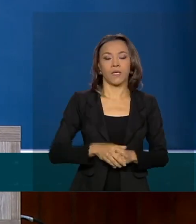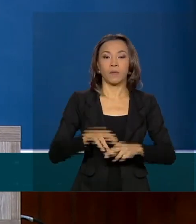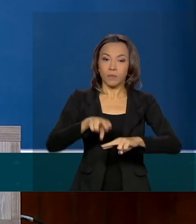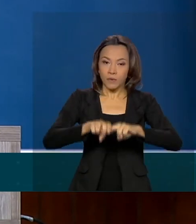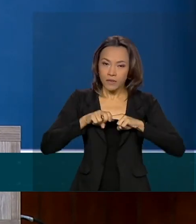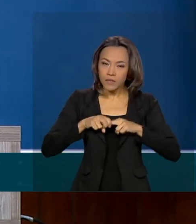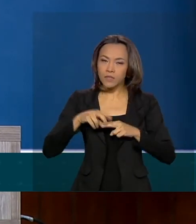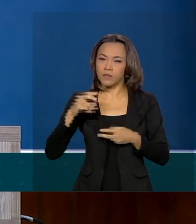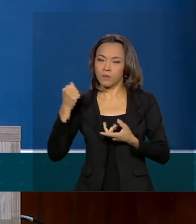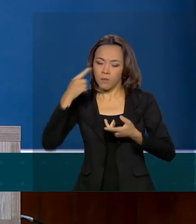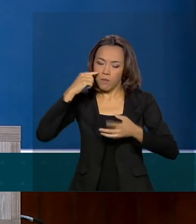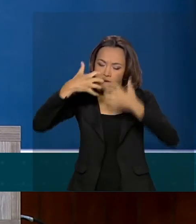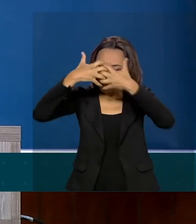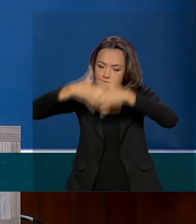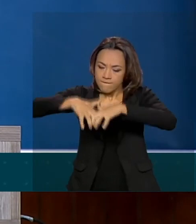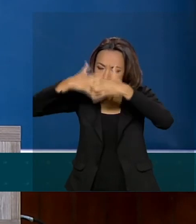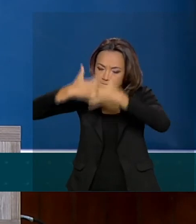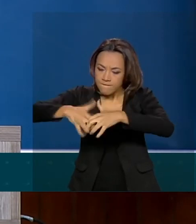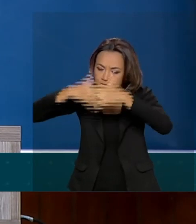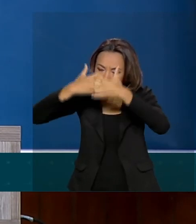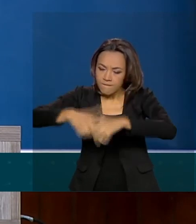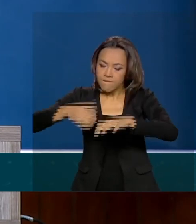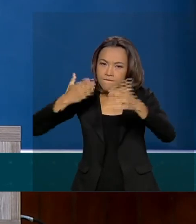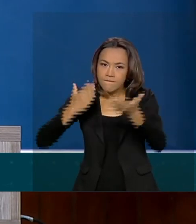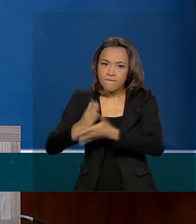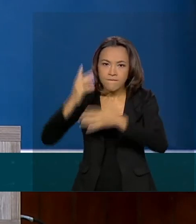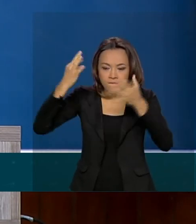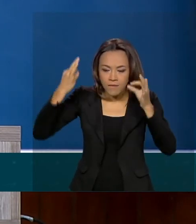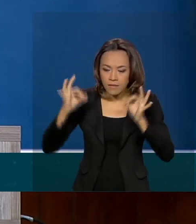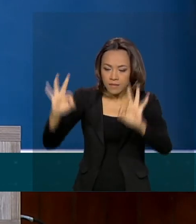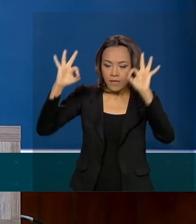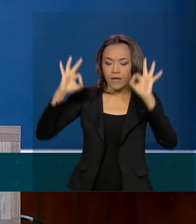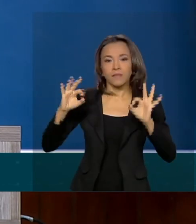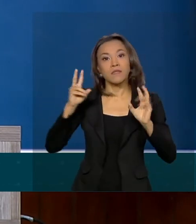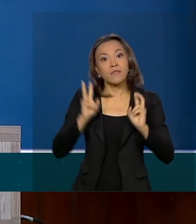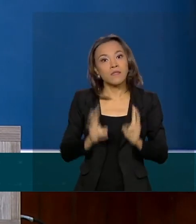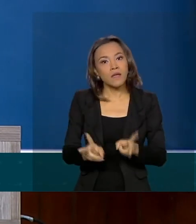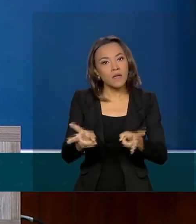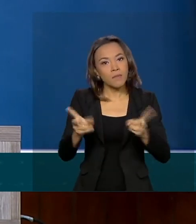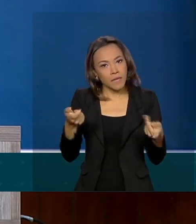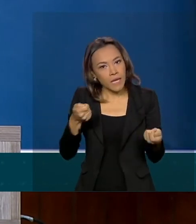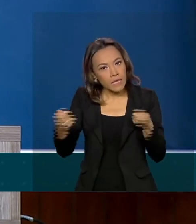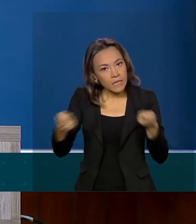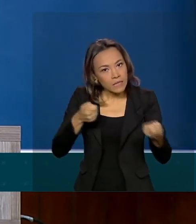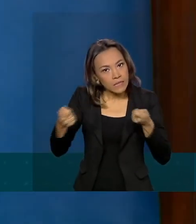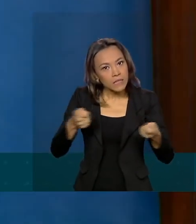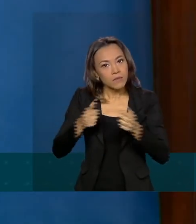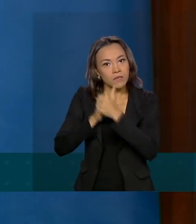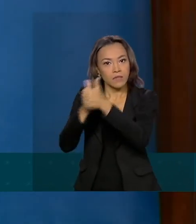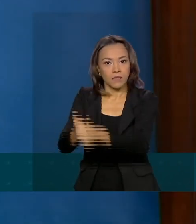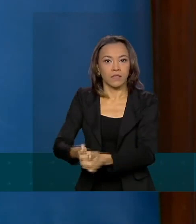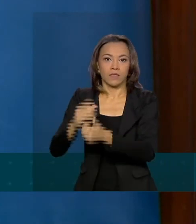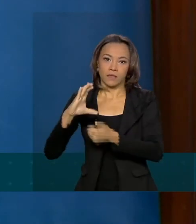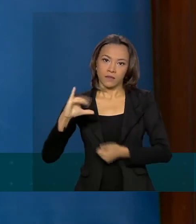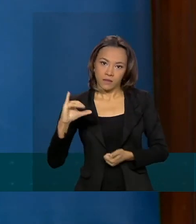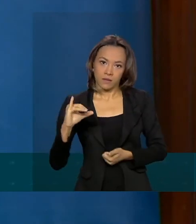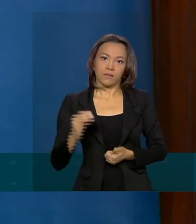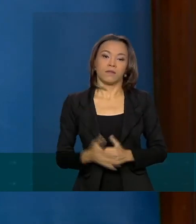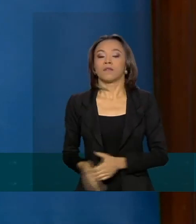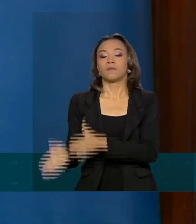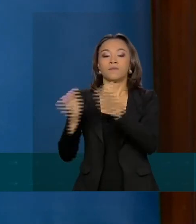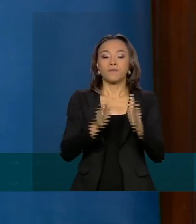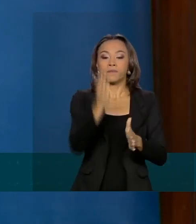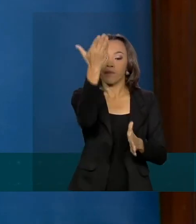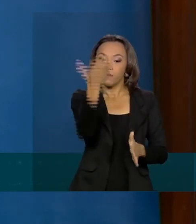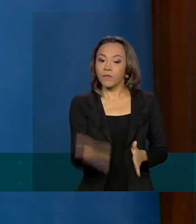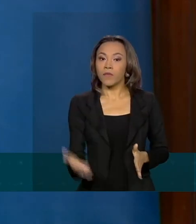uma análise acertada, sempre pautada no equilíbrio e na cientificidade. O diretor-presidente